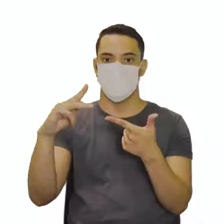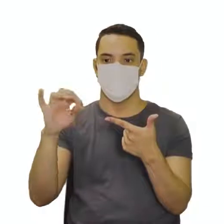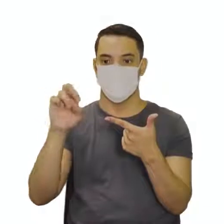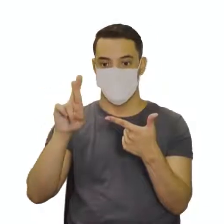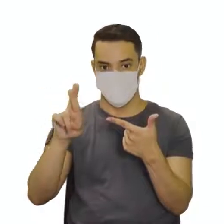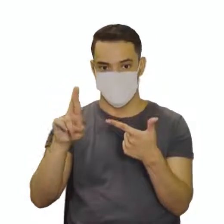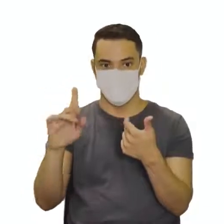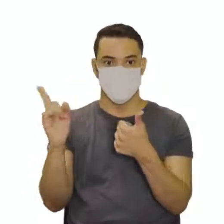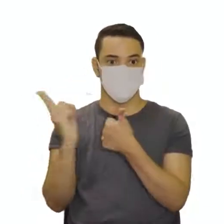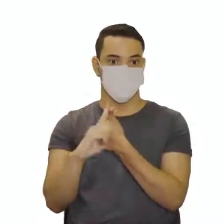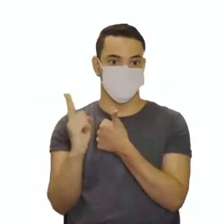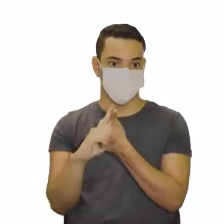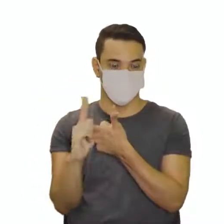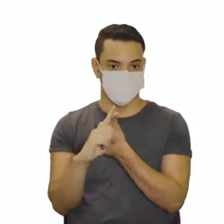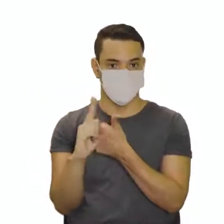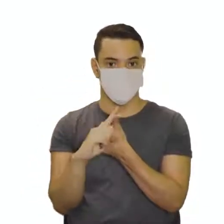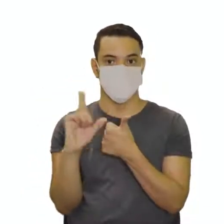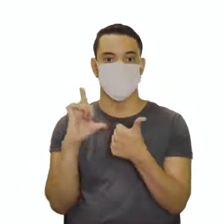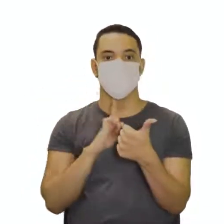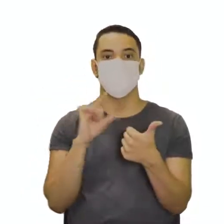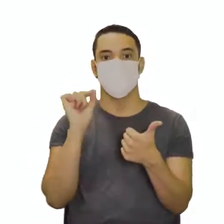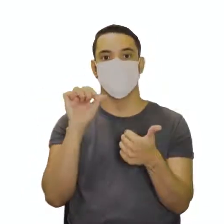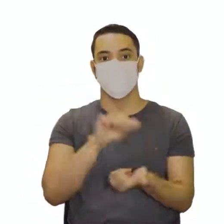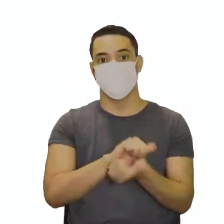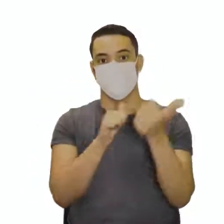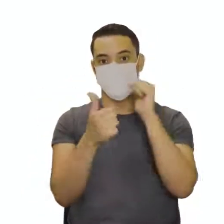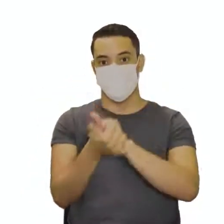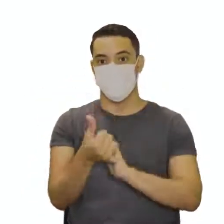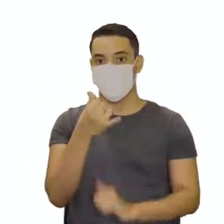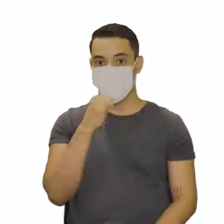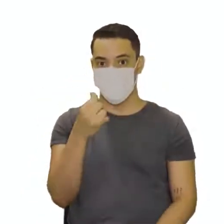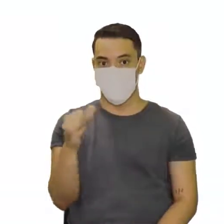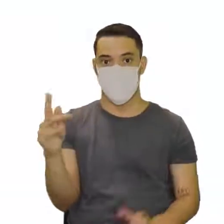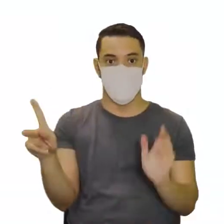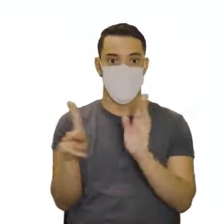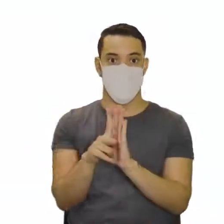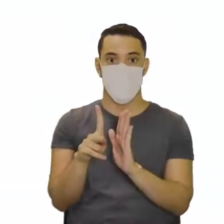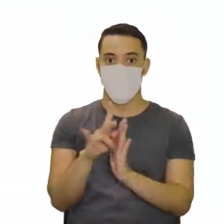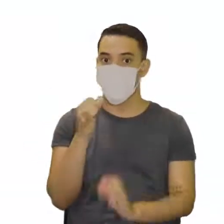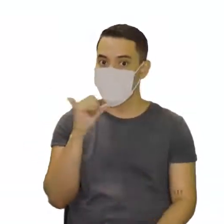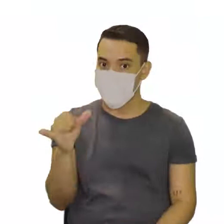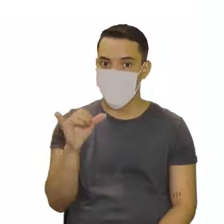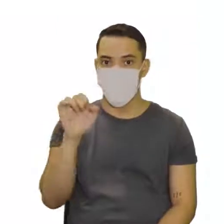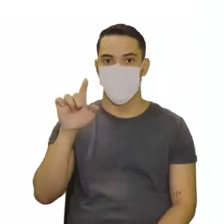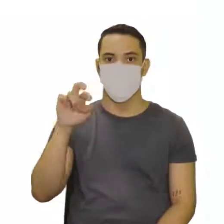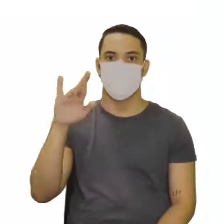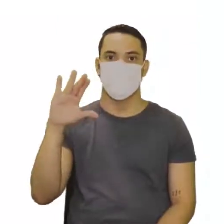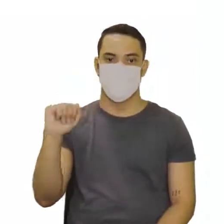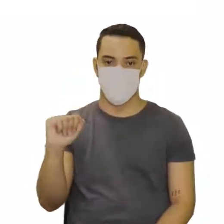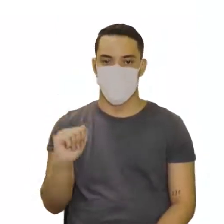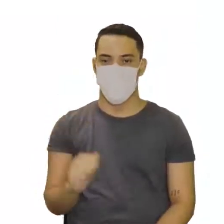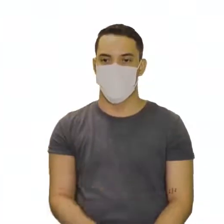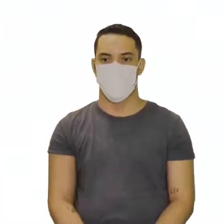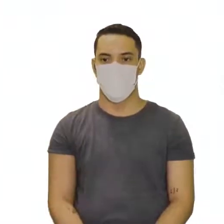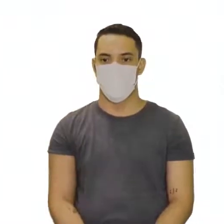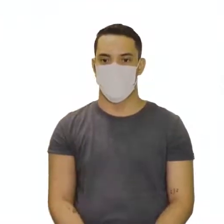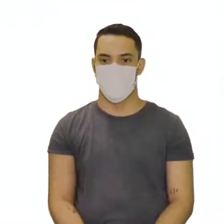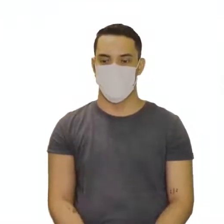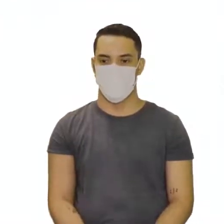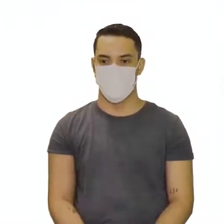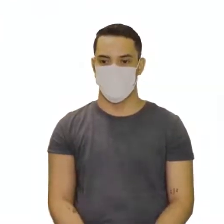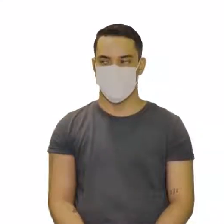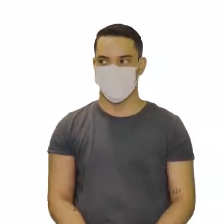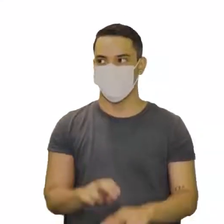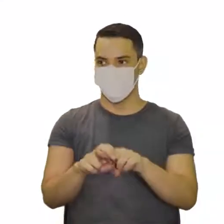pessoal. O gerador, ele converte a energia em energia elétrica, certo? Então, aqui, ó,